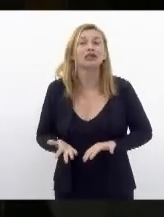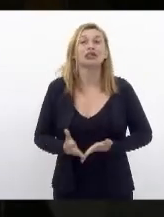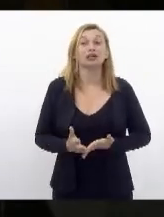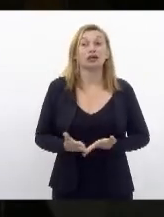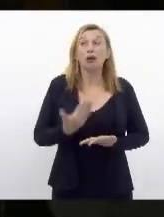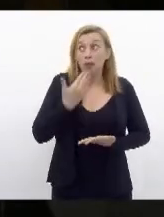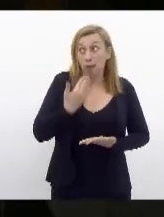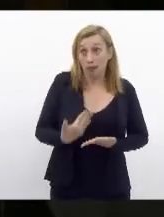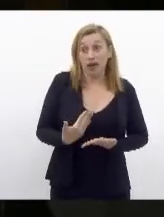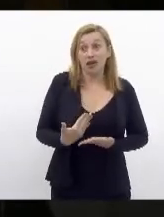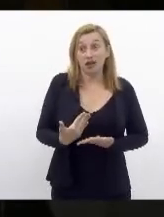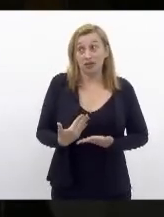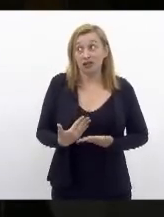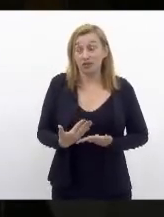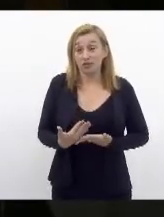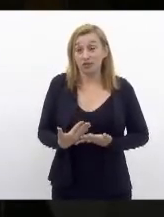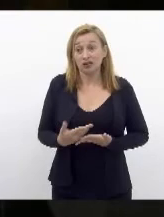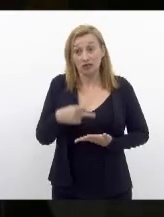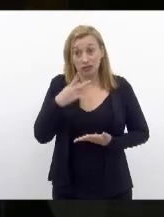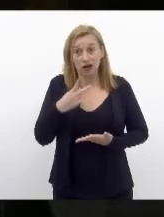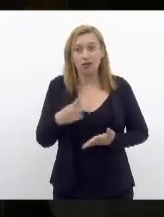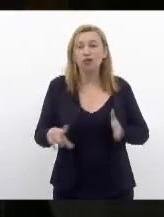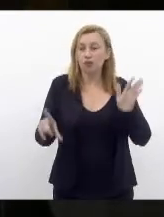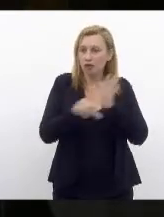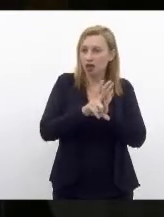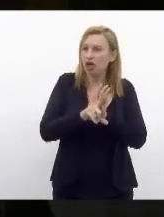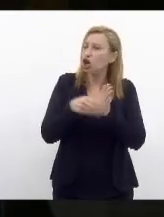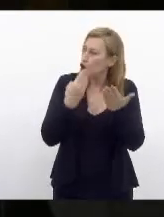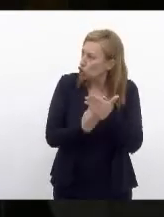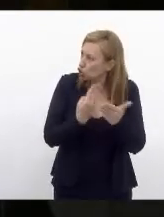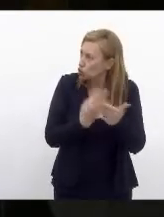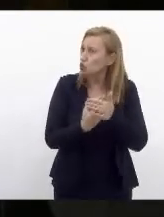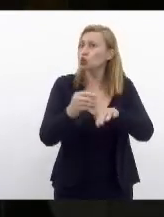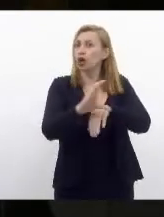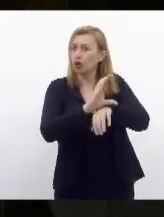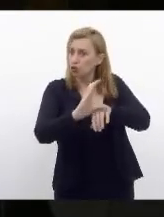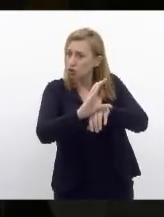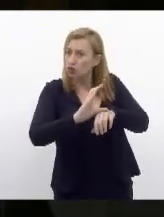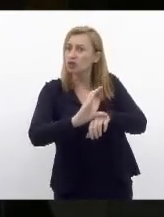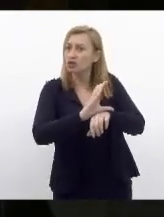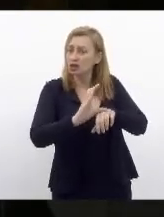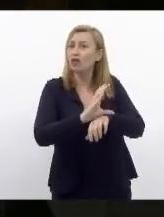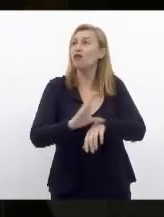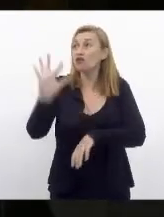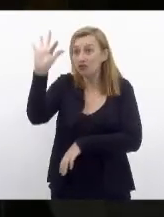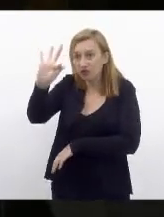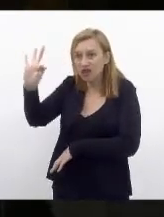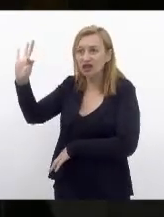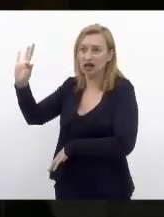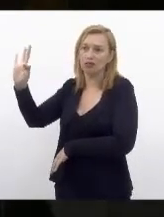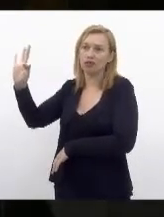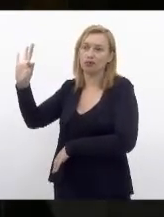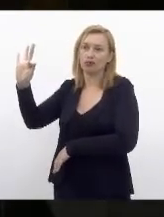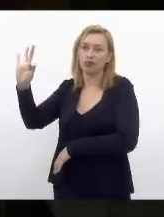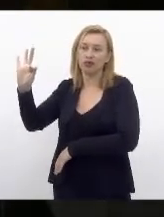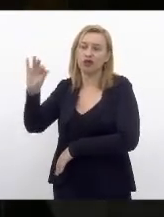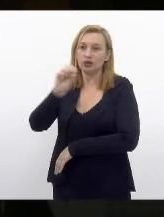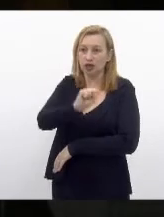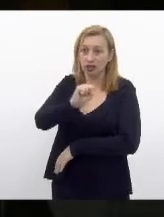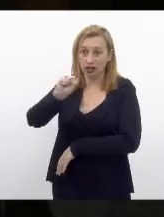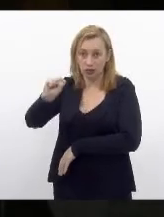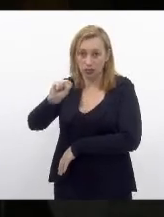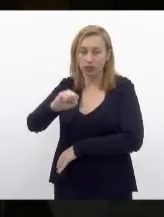E peço como legisladores que pelo menos estudem a Constituição Federal de